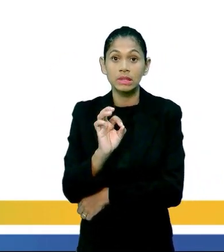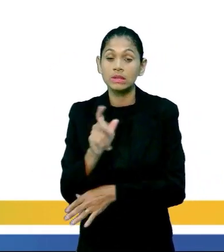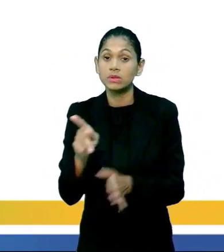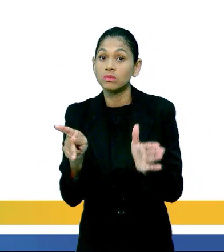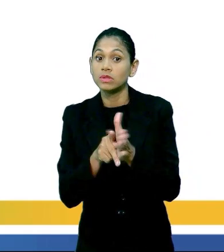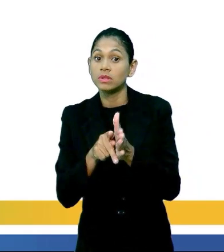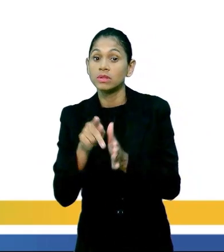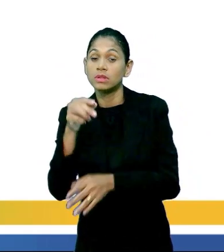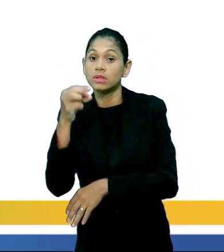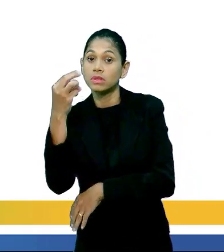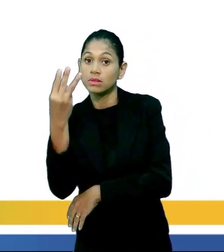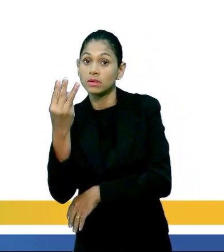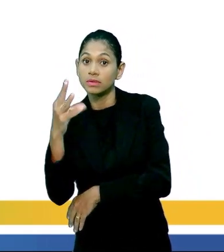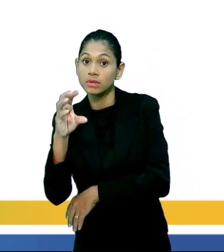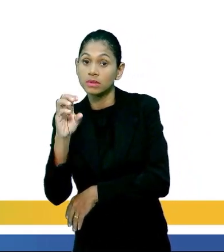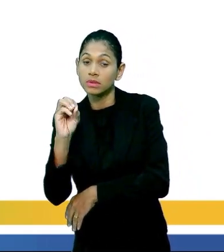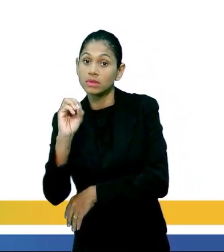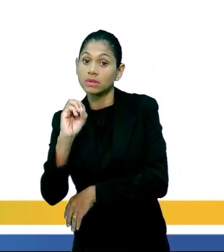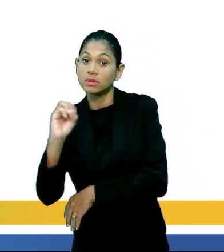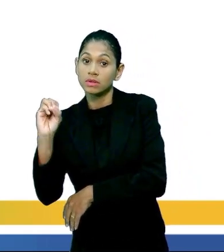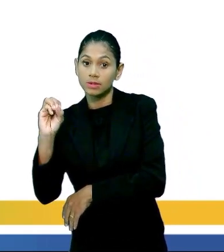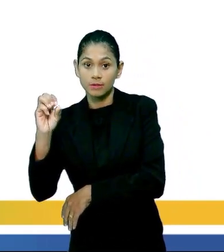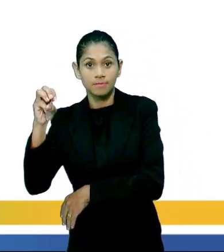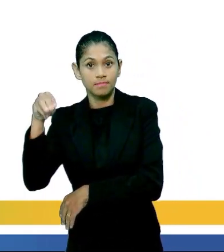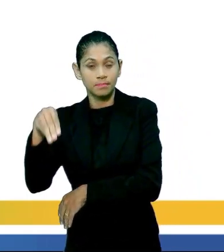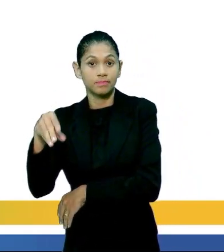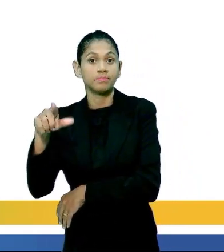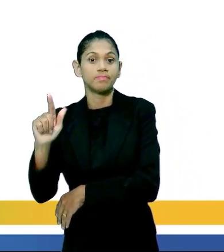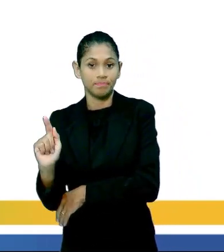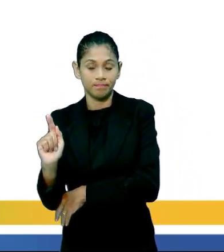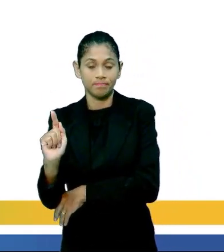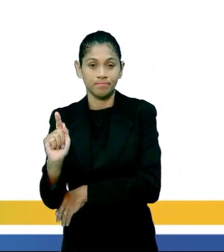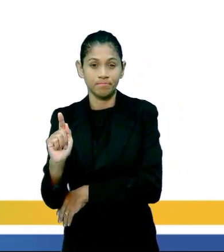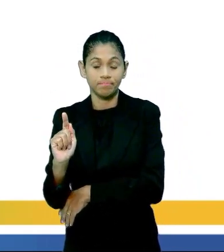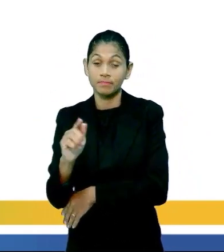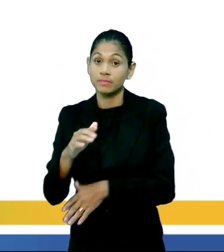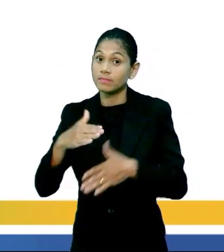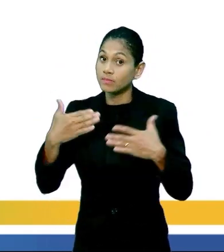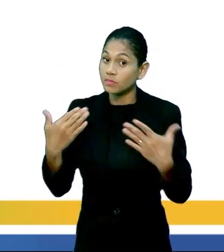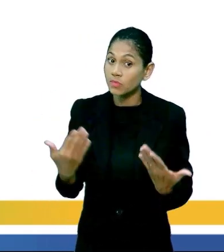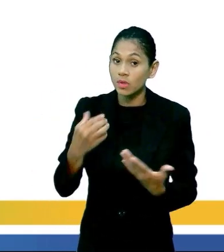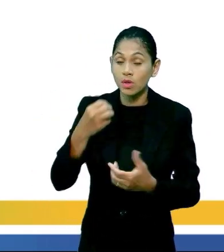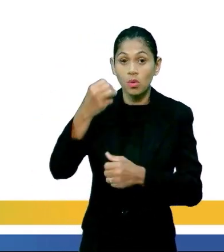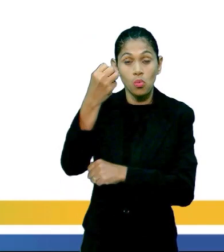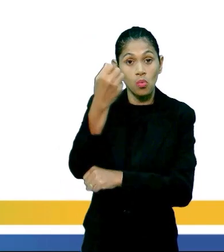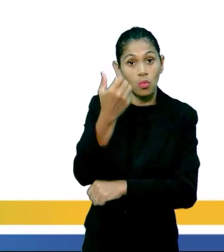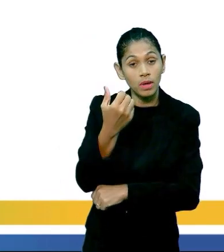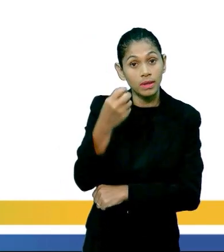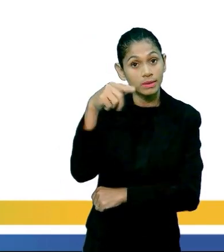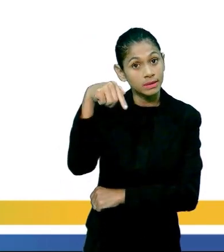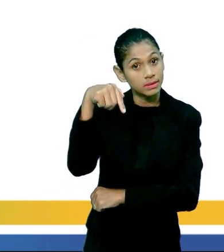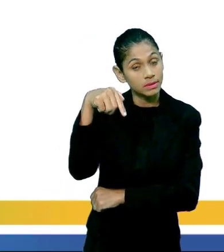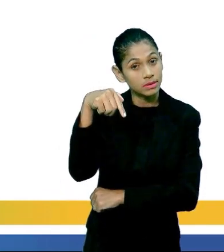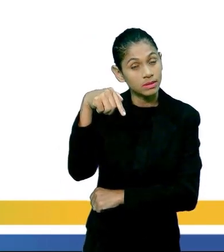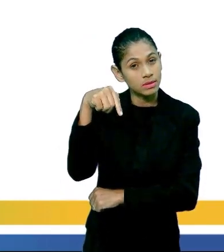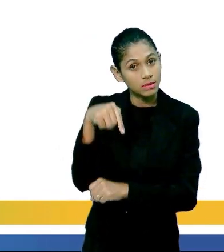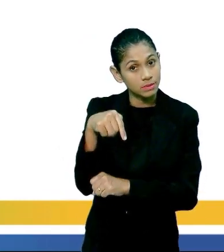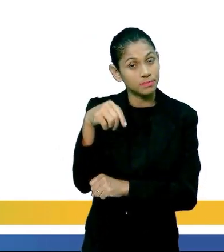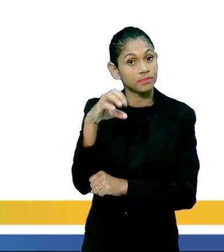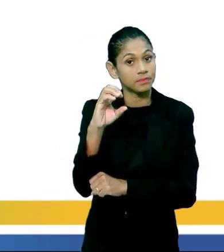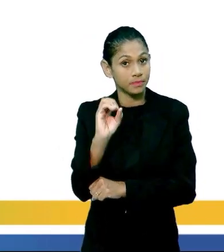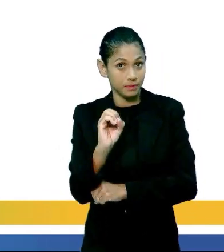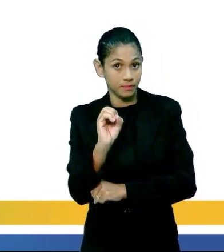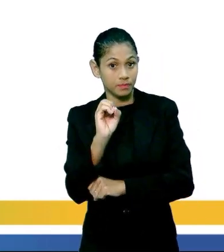70% de 300 mg é igual a 70 sobre 100. Nós já vimos que, quando